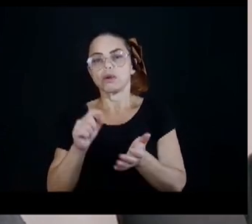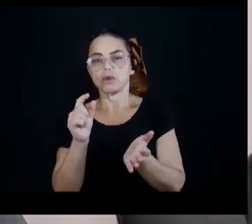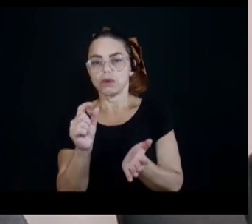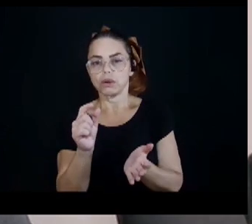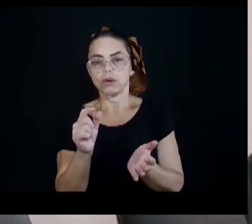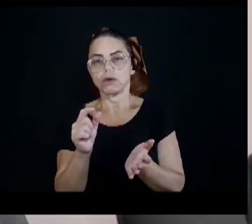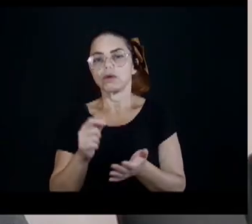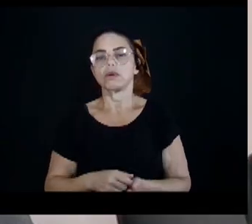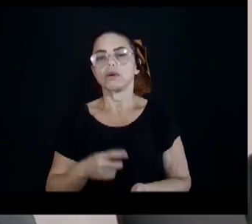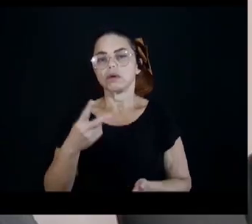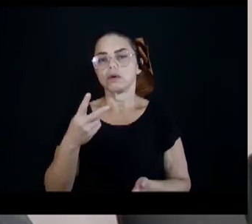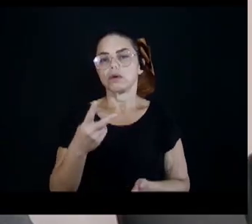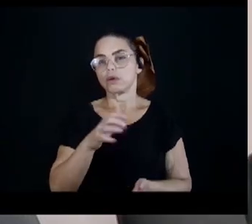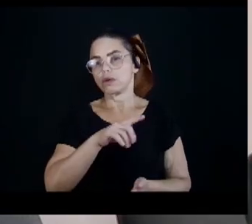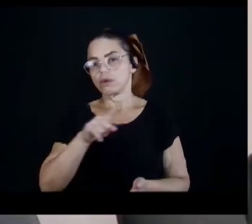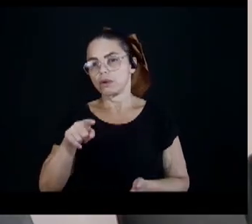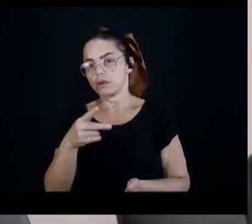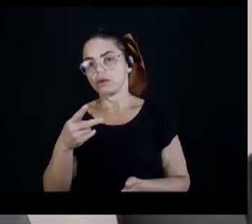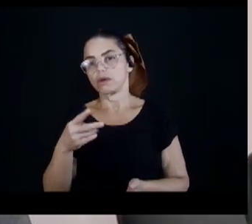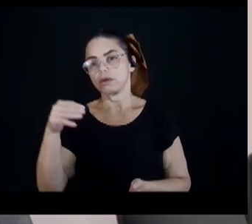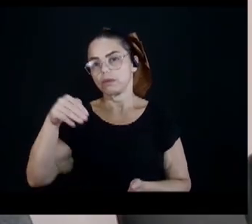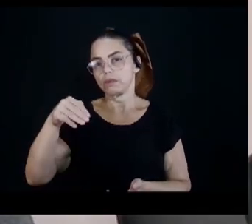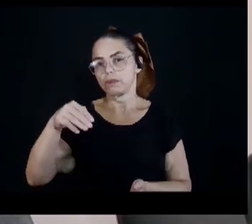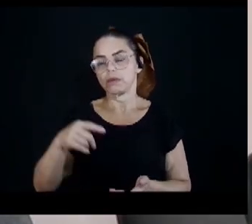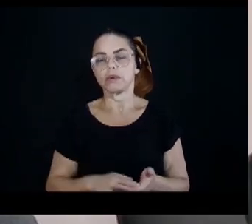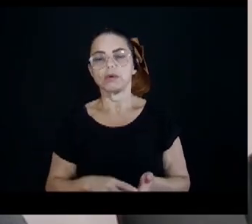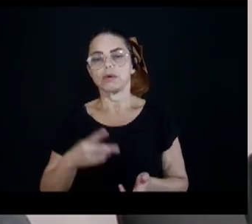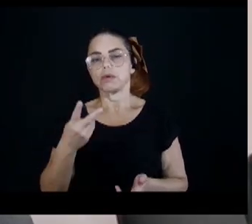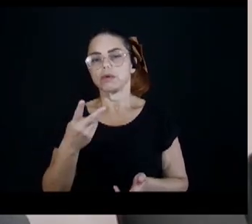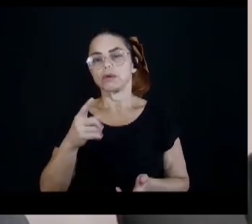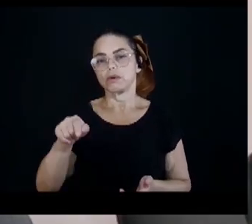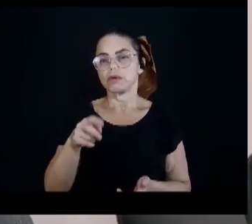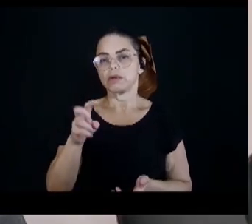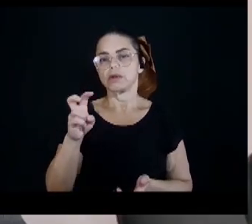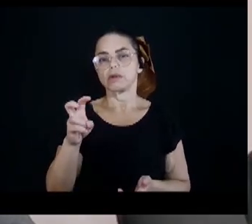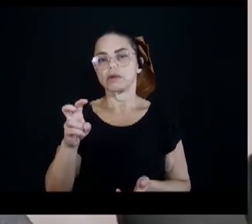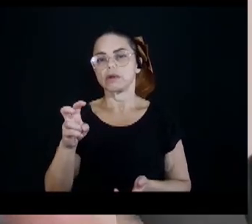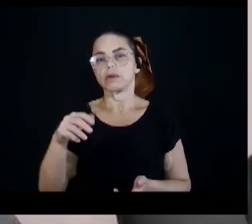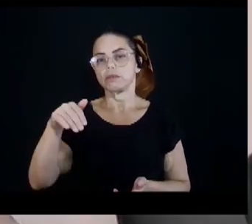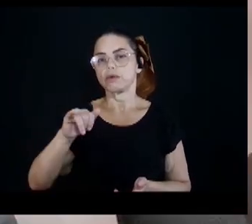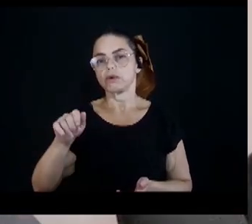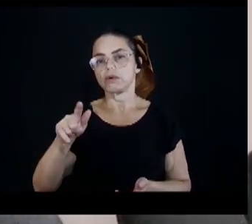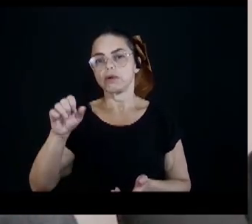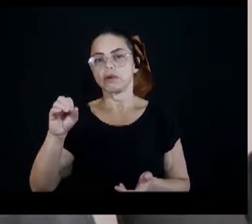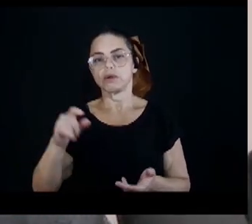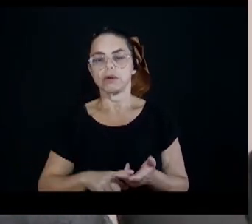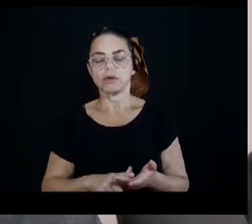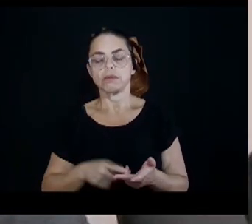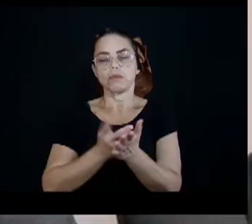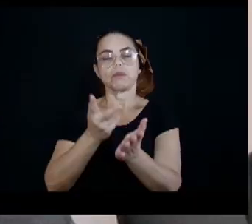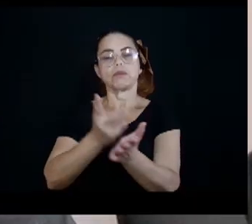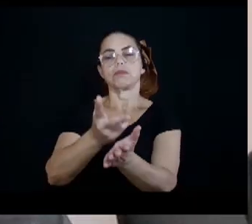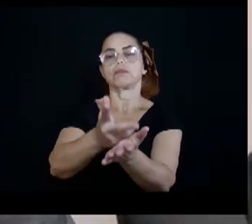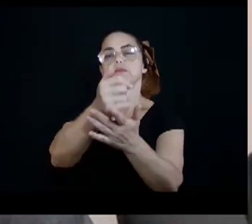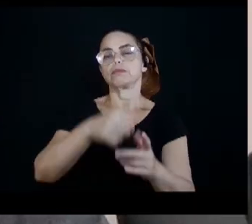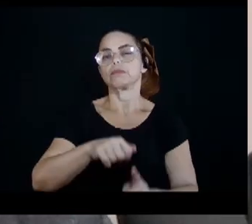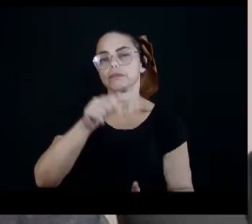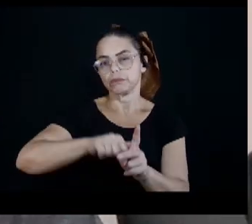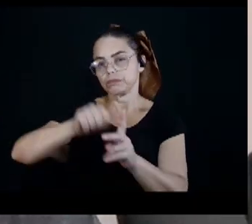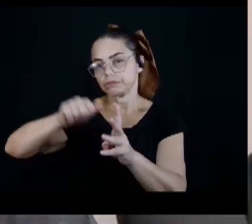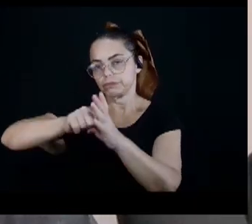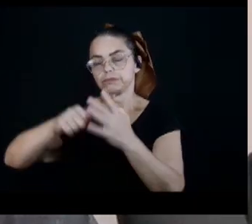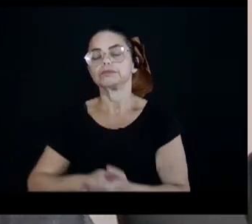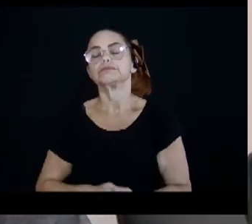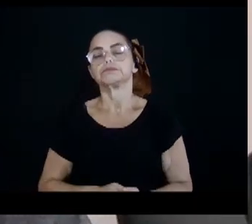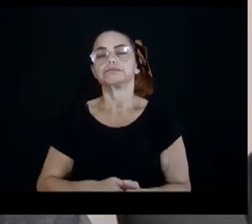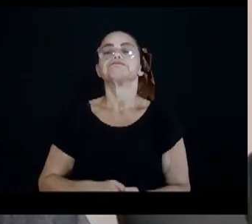ml, de 2,5 ml de Mounjaro por mês para manter, entendeu? Então, o negócio eu acho que veio para ficar mesmo, viu, Rubia? Eu